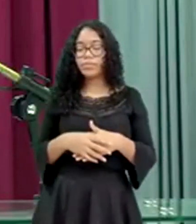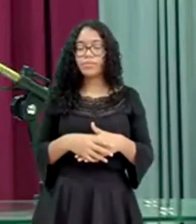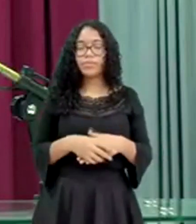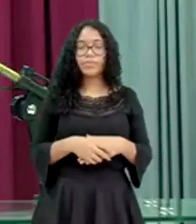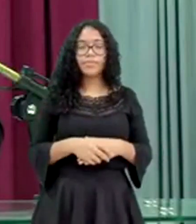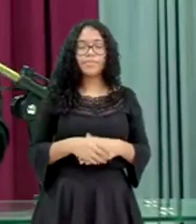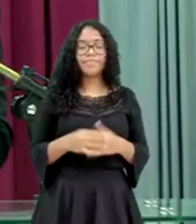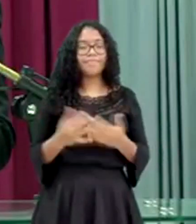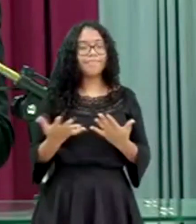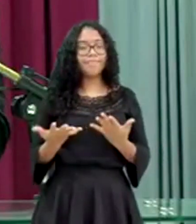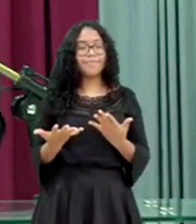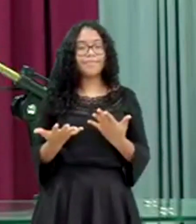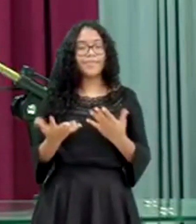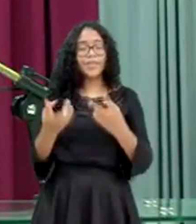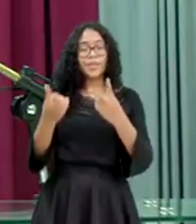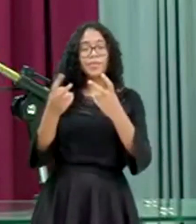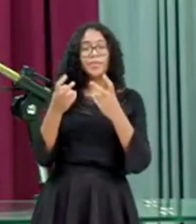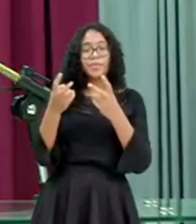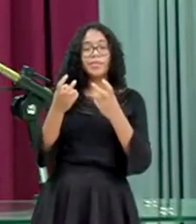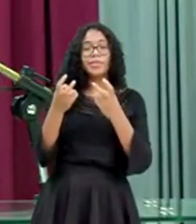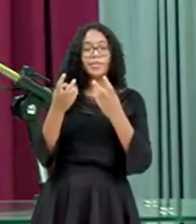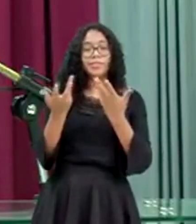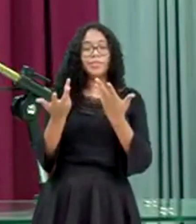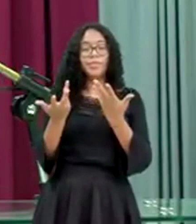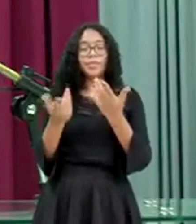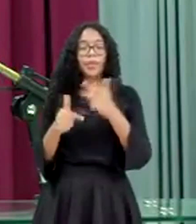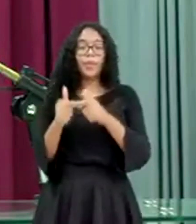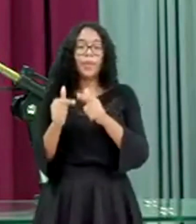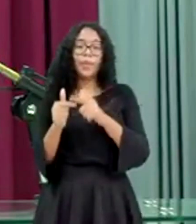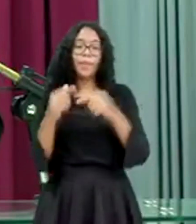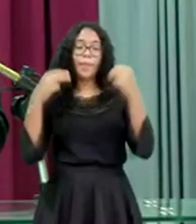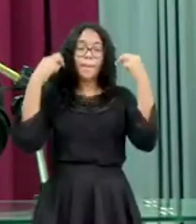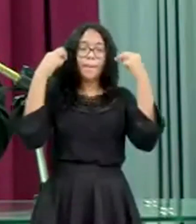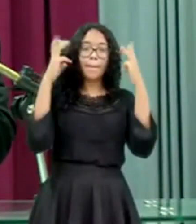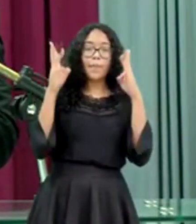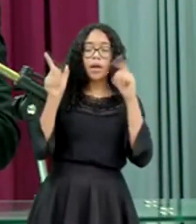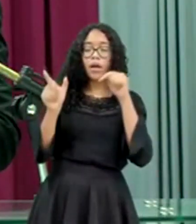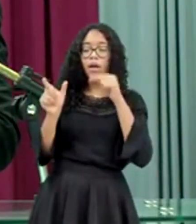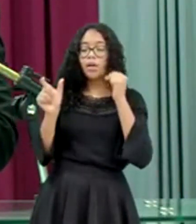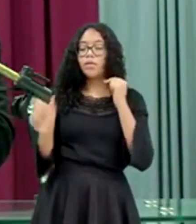Ô irmão, olha a situação de Moisés agora.